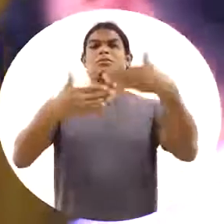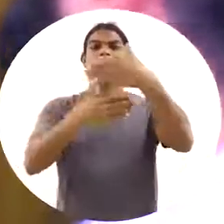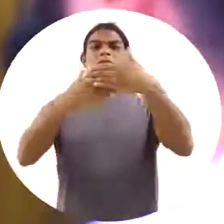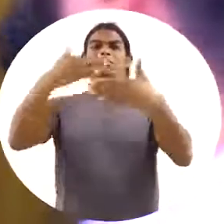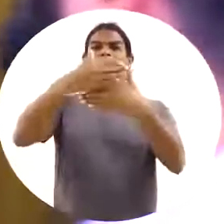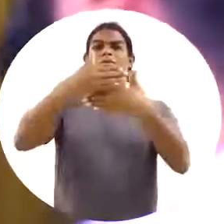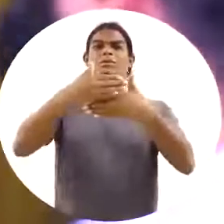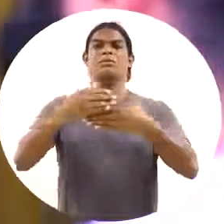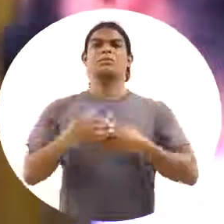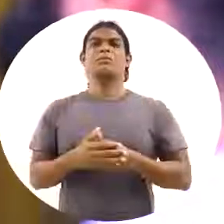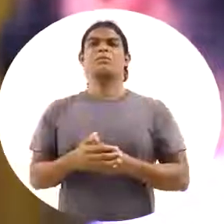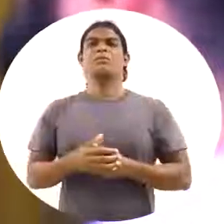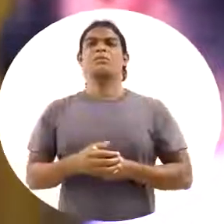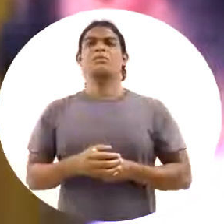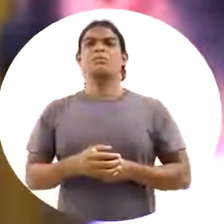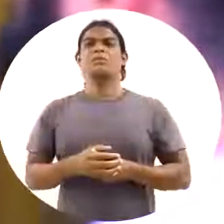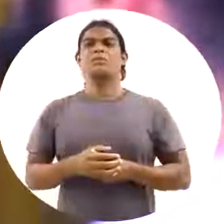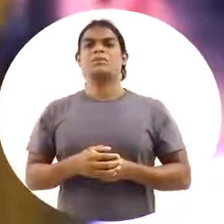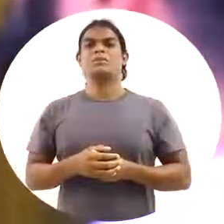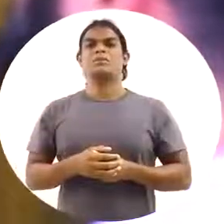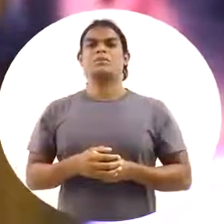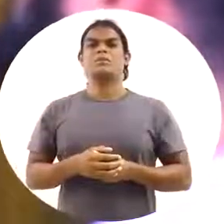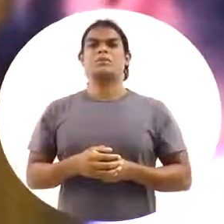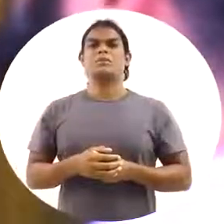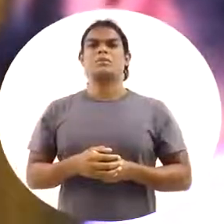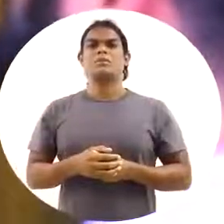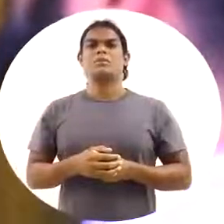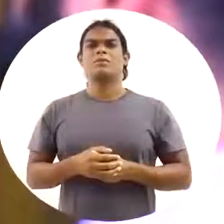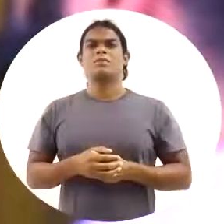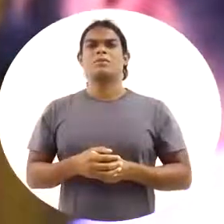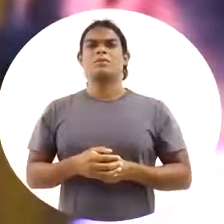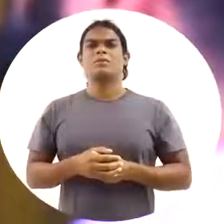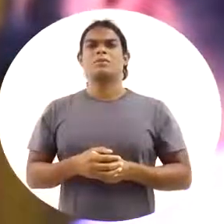tecido, uma malha. Aí ela está toda